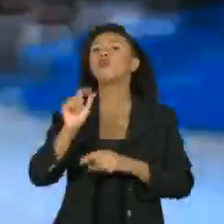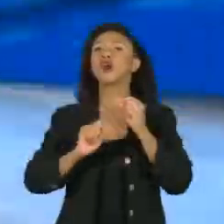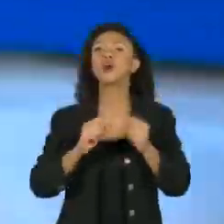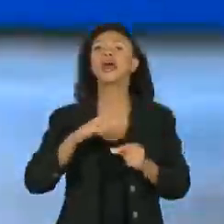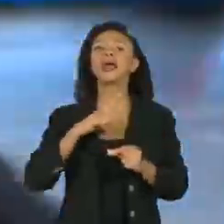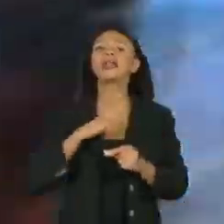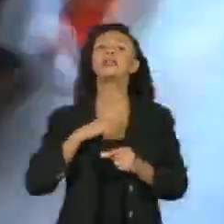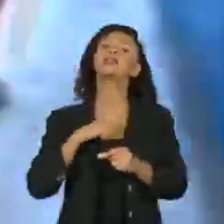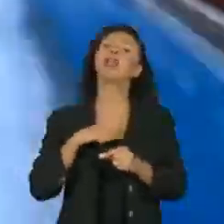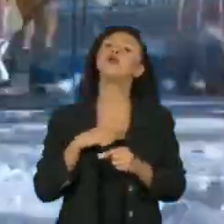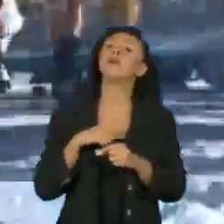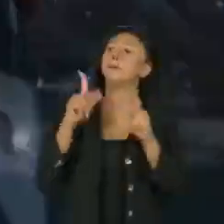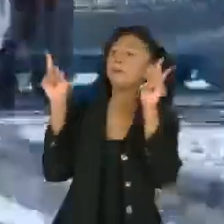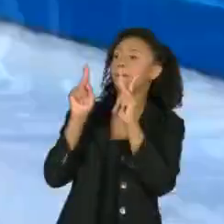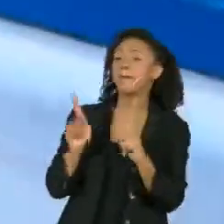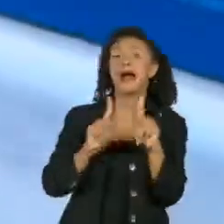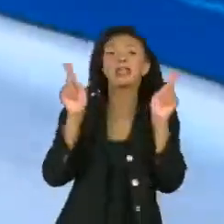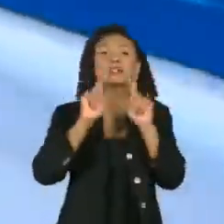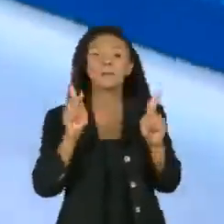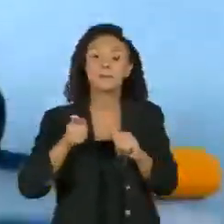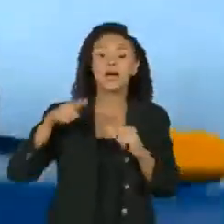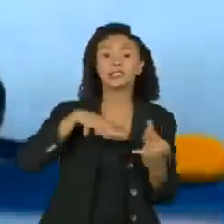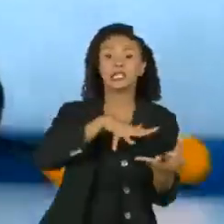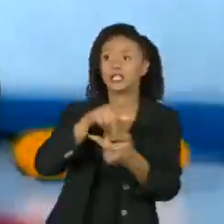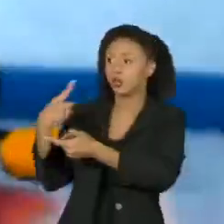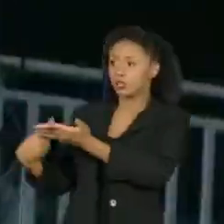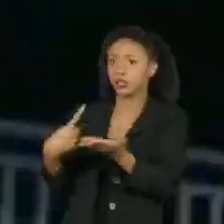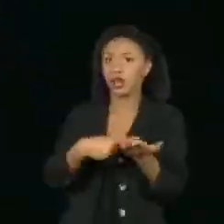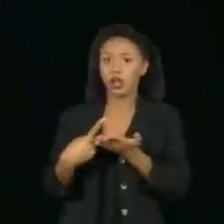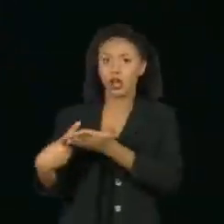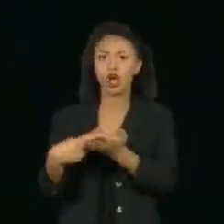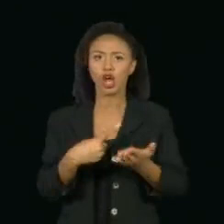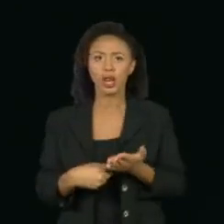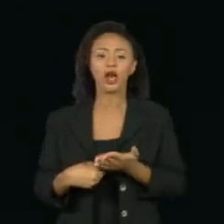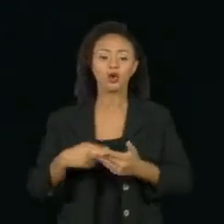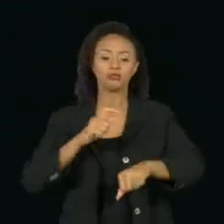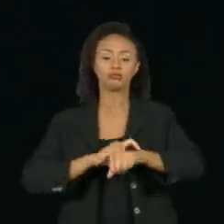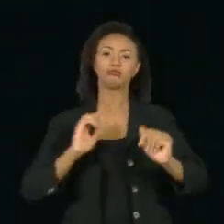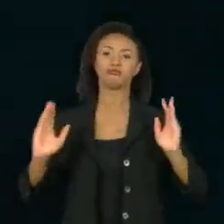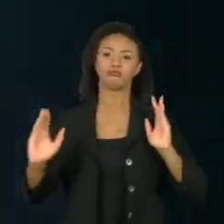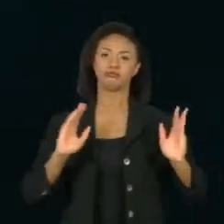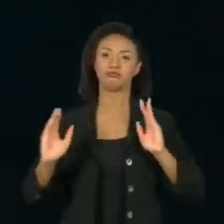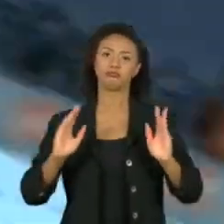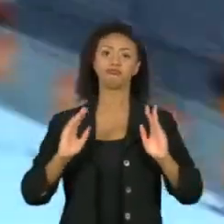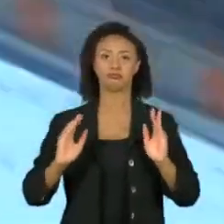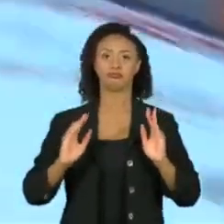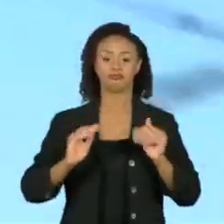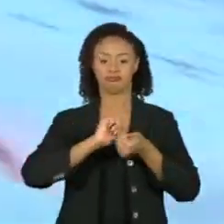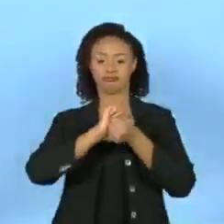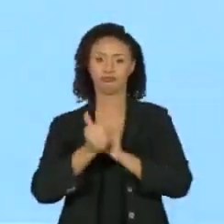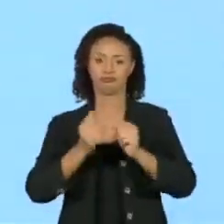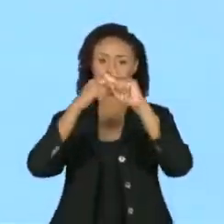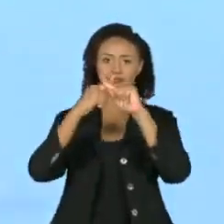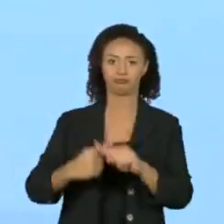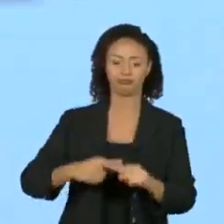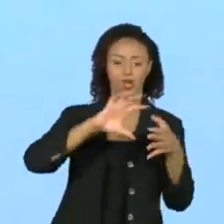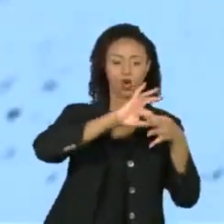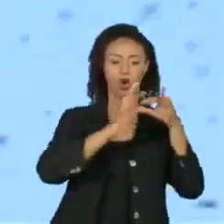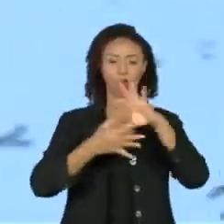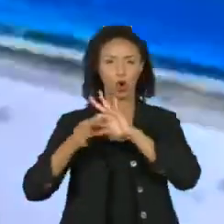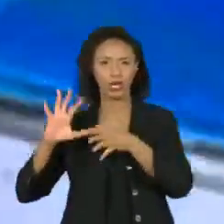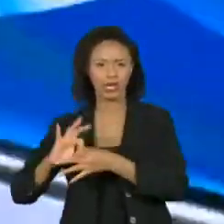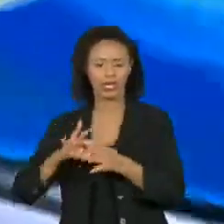uma espécie de Tratado de paz internacional que vigora durante a realização dos jogos e deveria ser